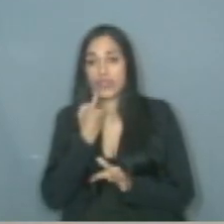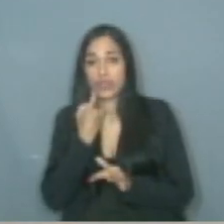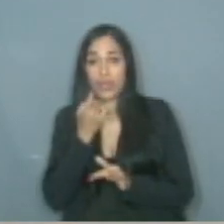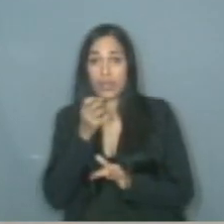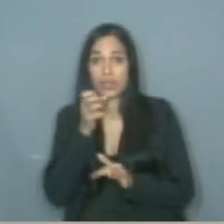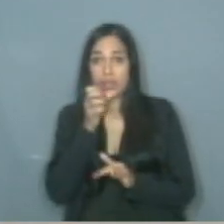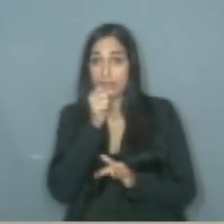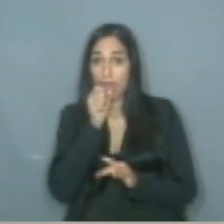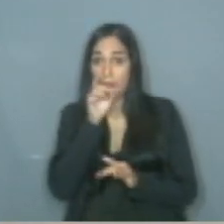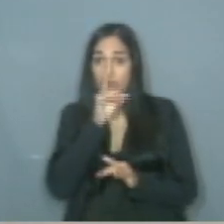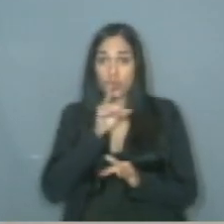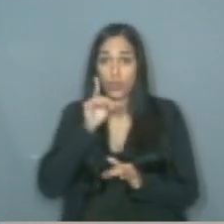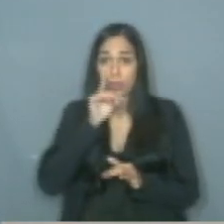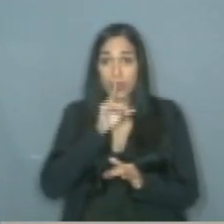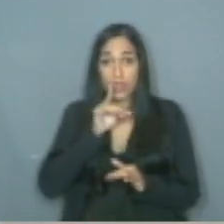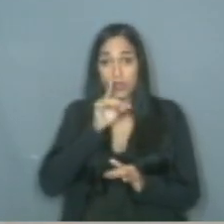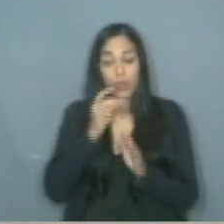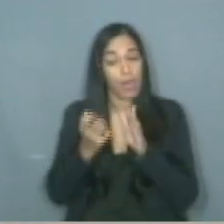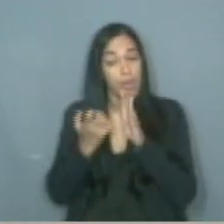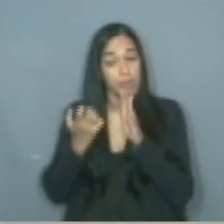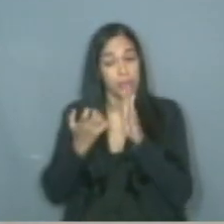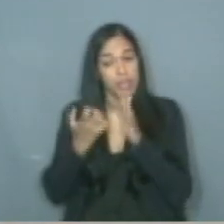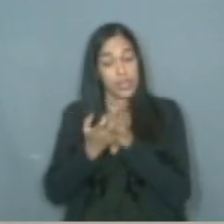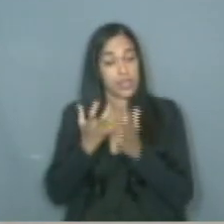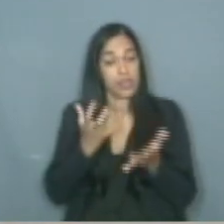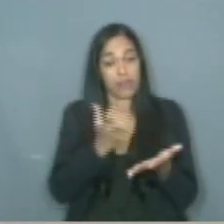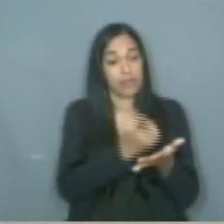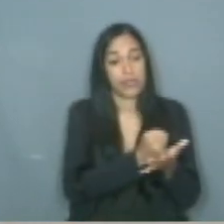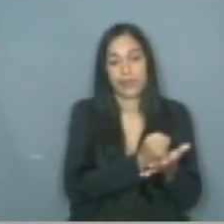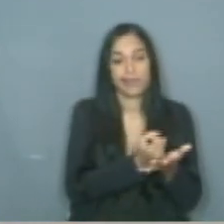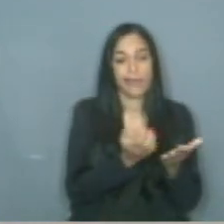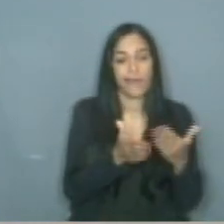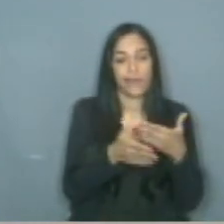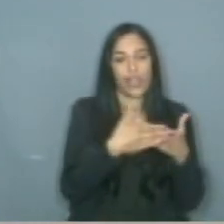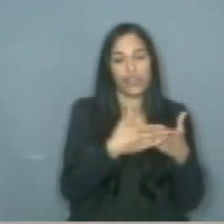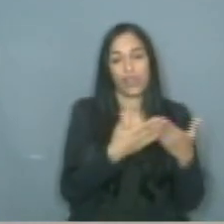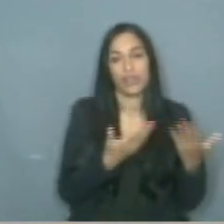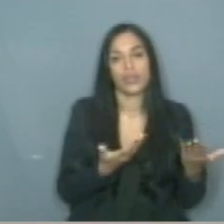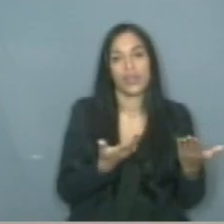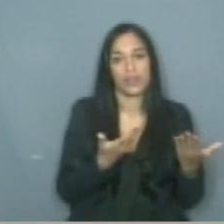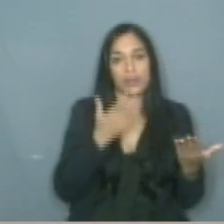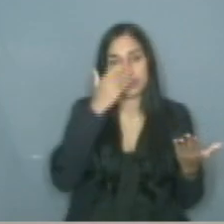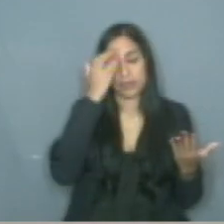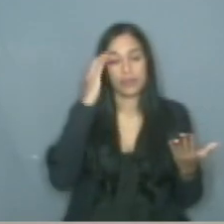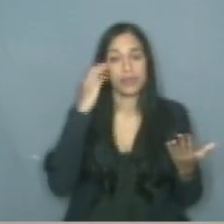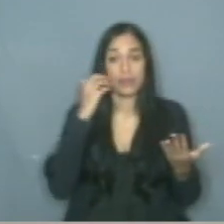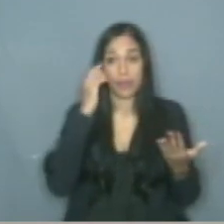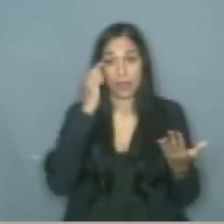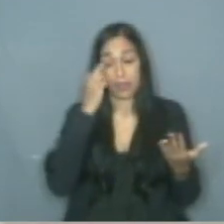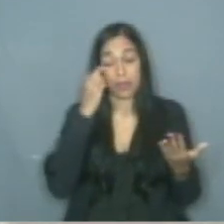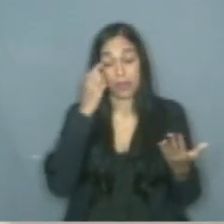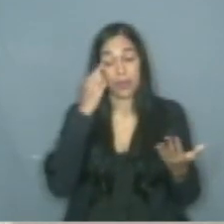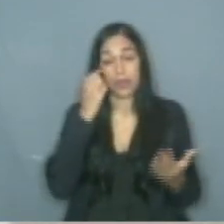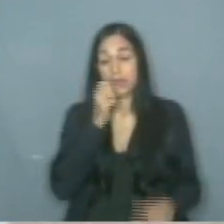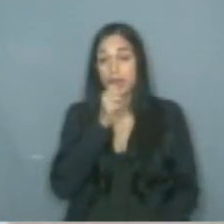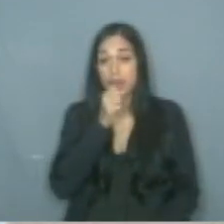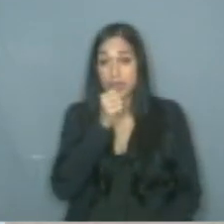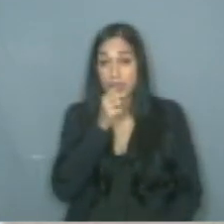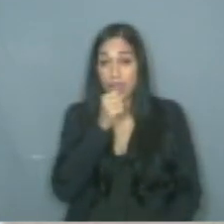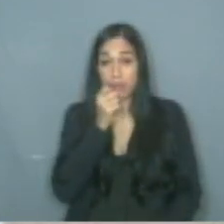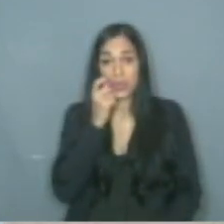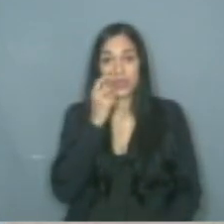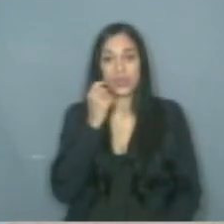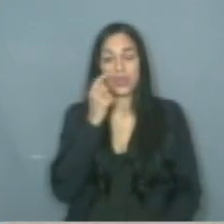empresa que recolhe o veículo simplesmente não funciona. Ou seja, no sábado e no